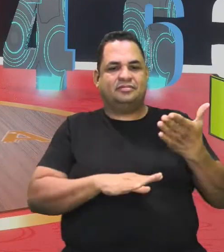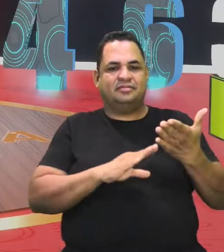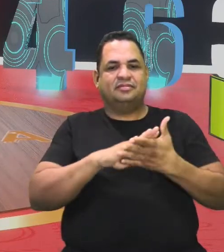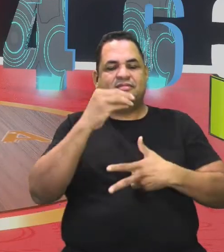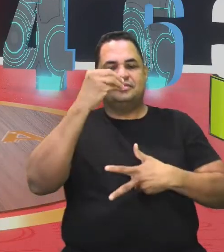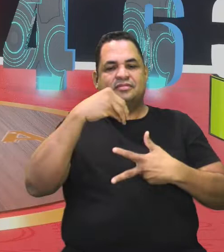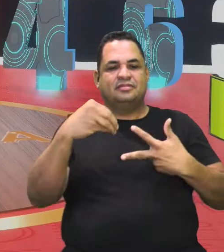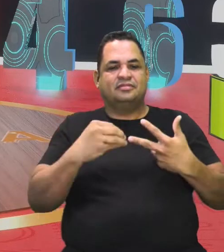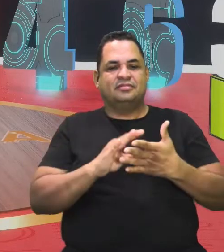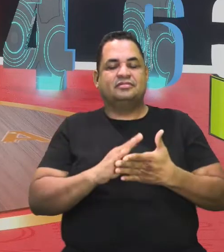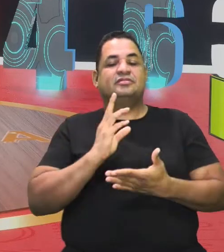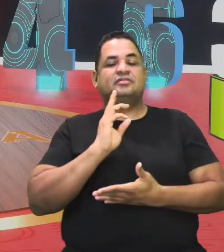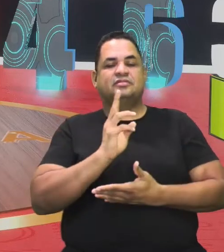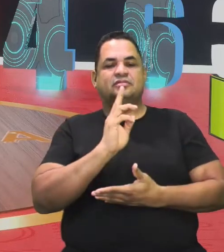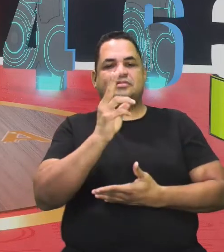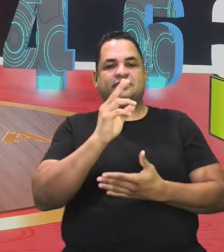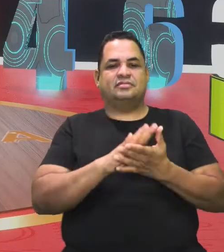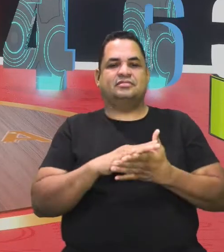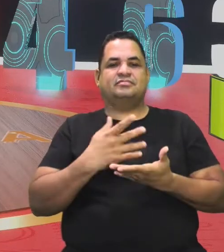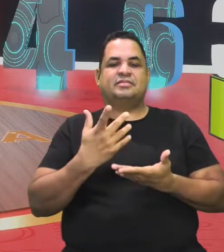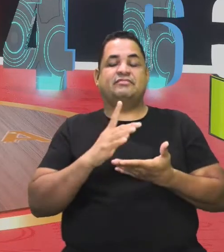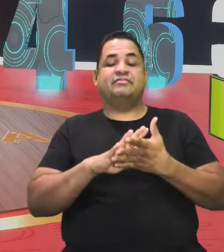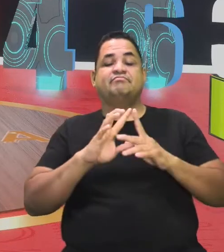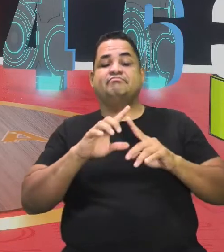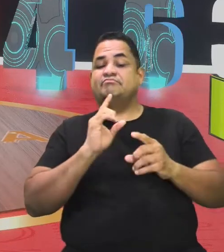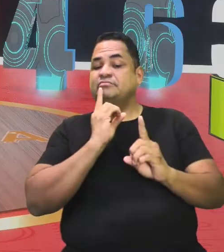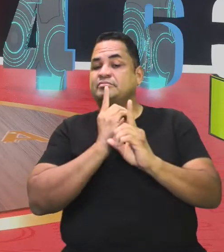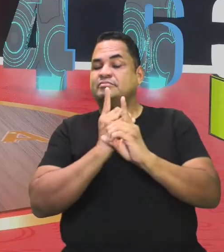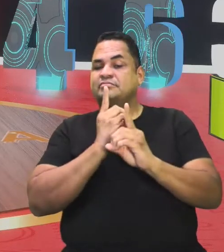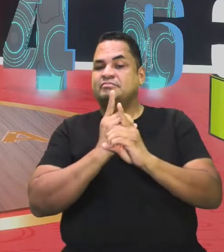continua. Então, vá que você se depare com uma